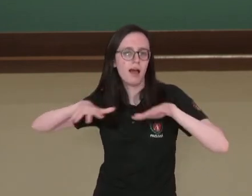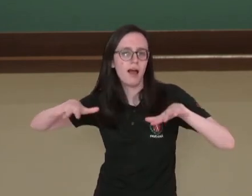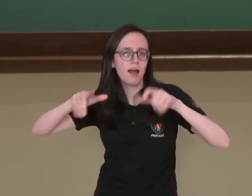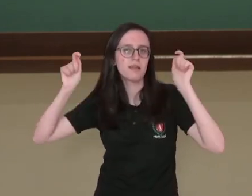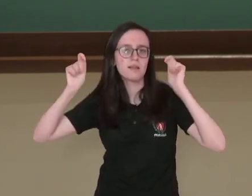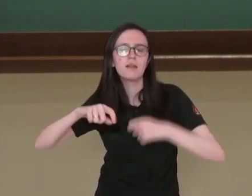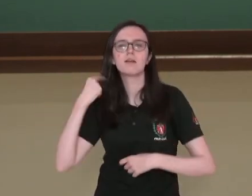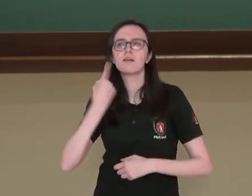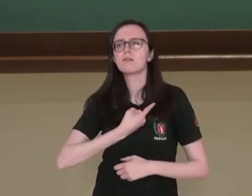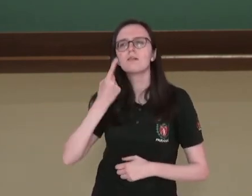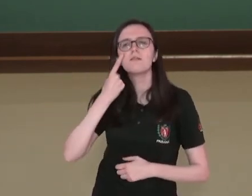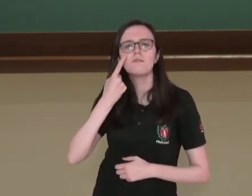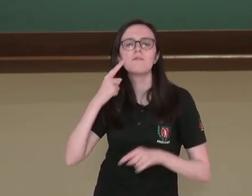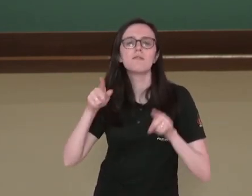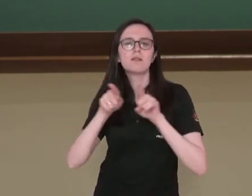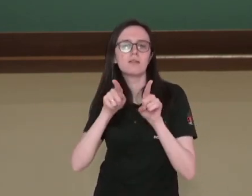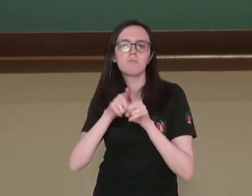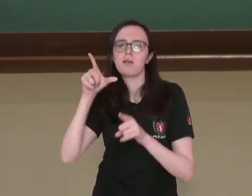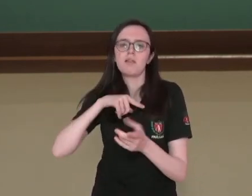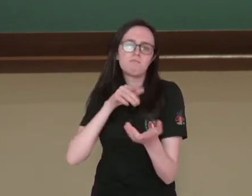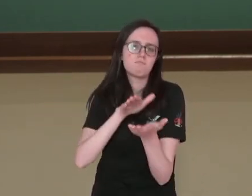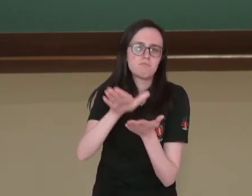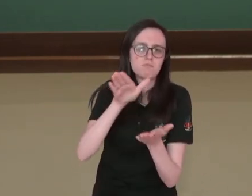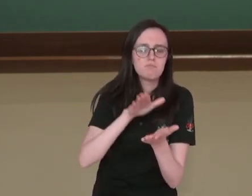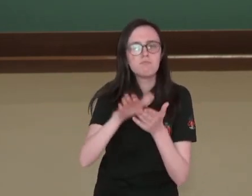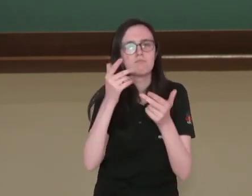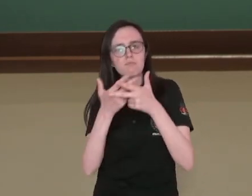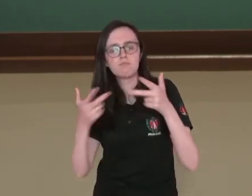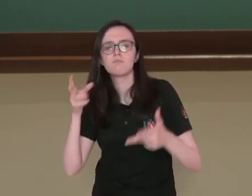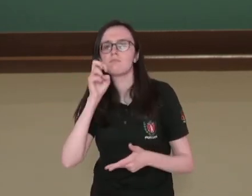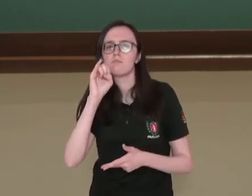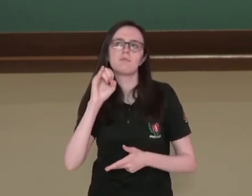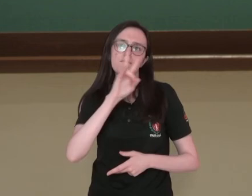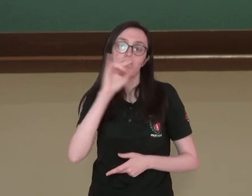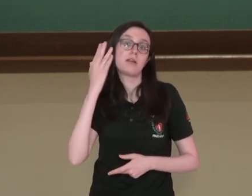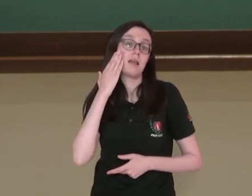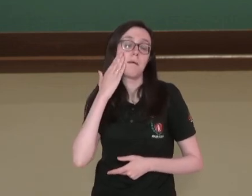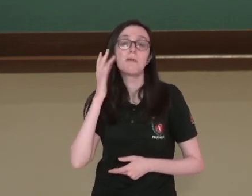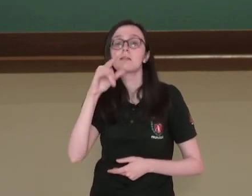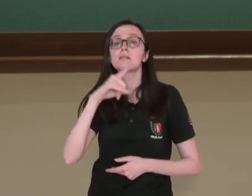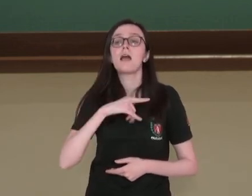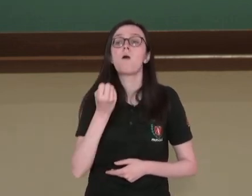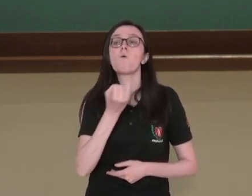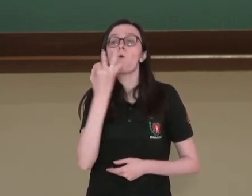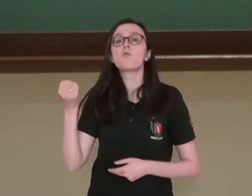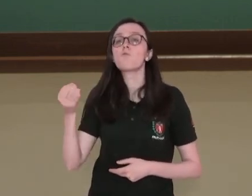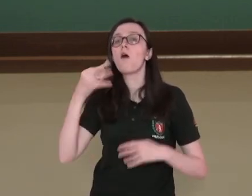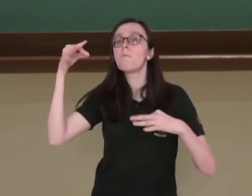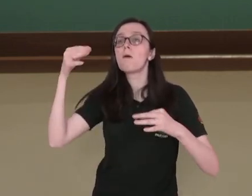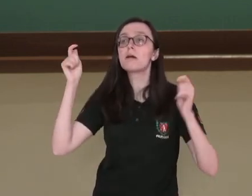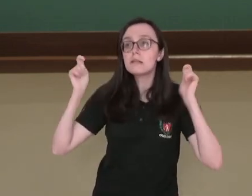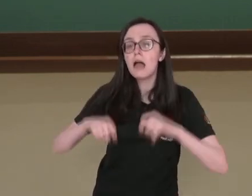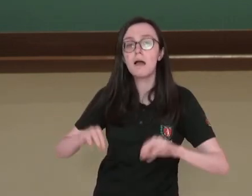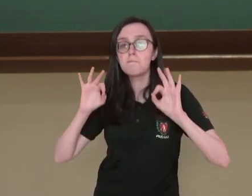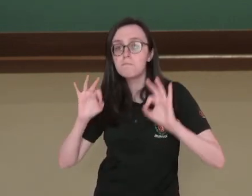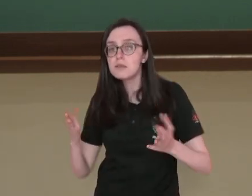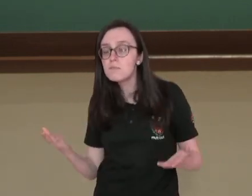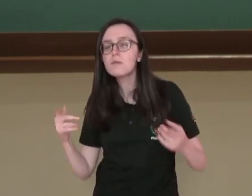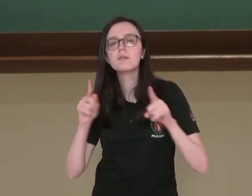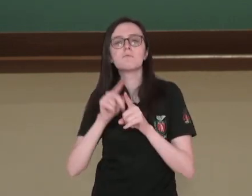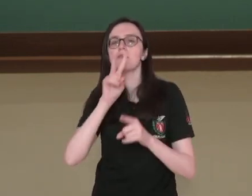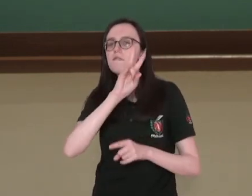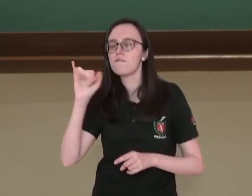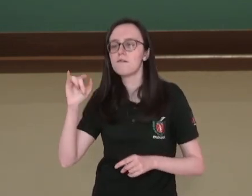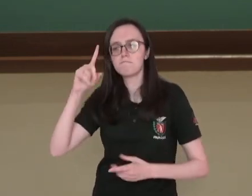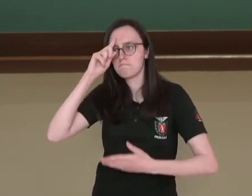a gente está vendo no caso de uma editora aí, que ela vai precisar saber quantas novas páginas vão ser necessárias ali e dela vai